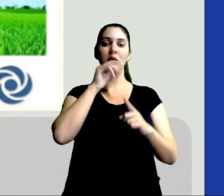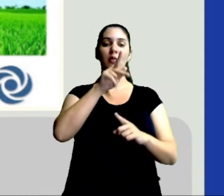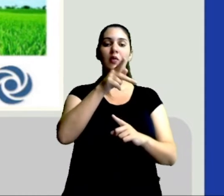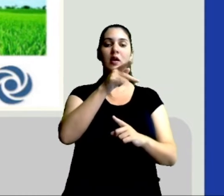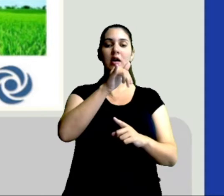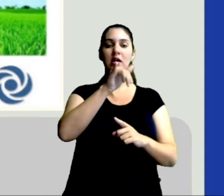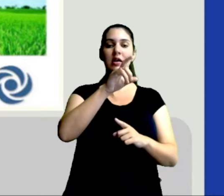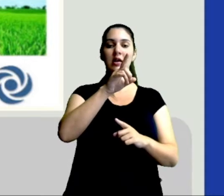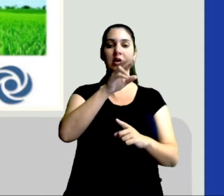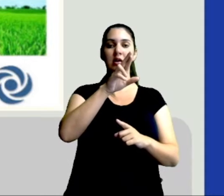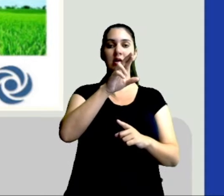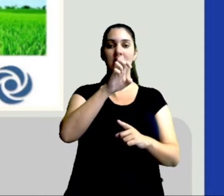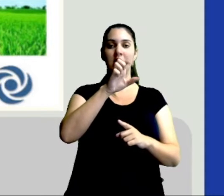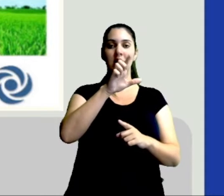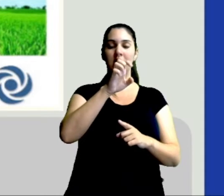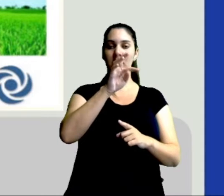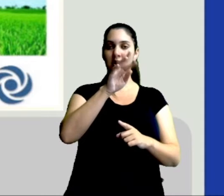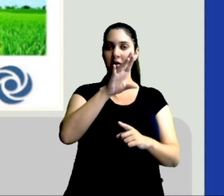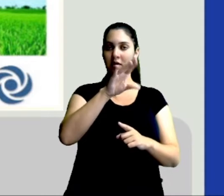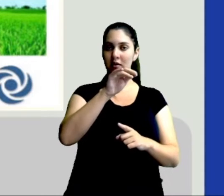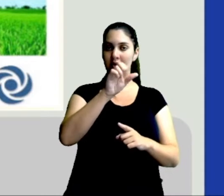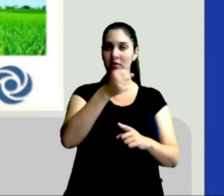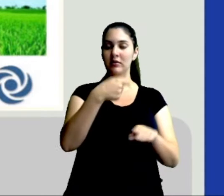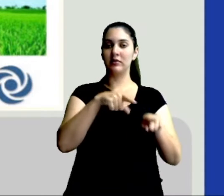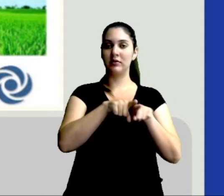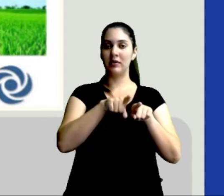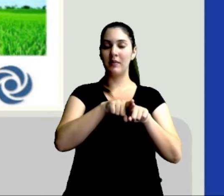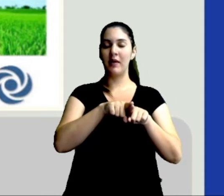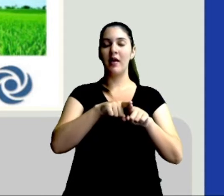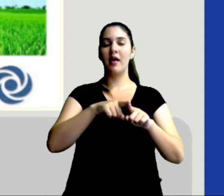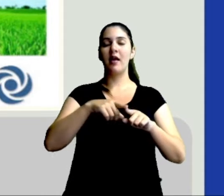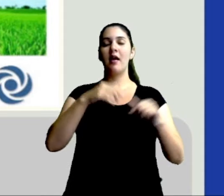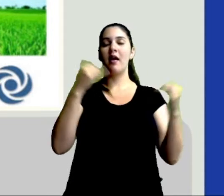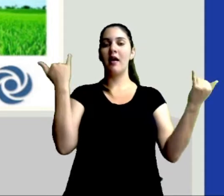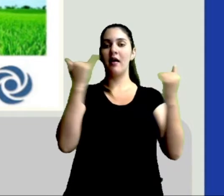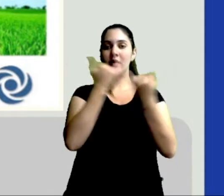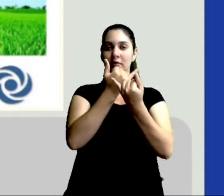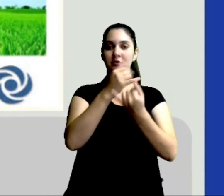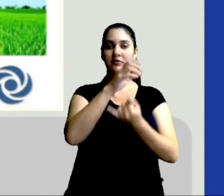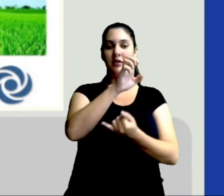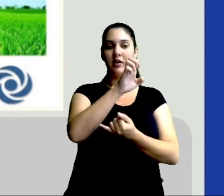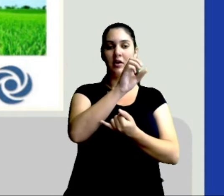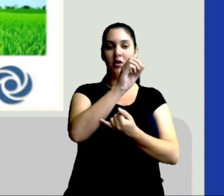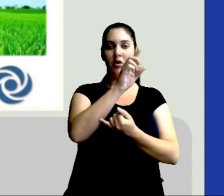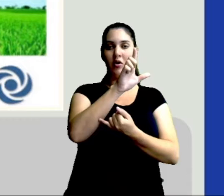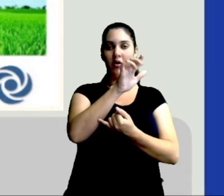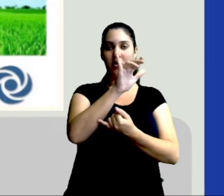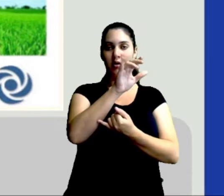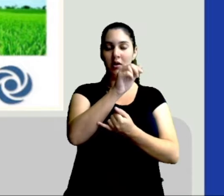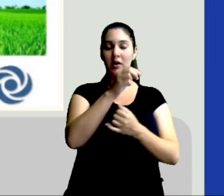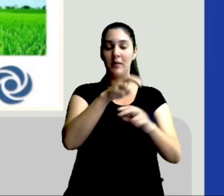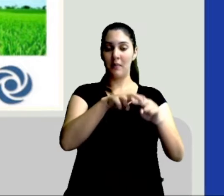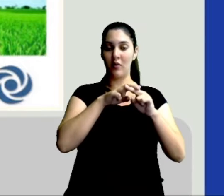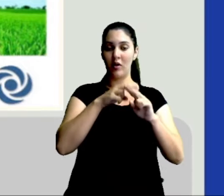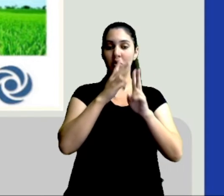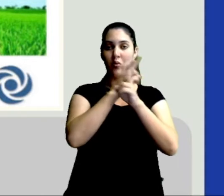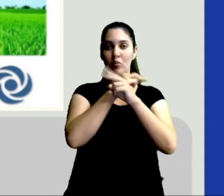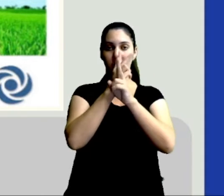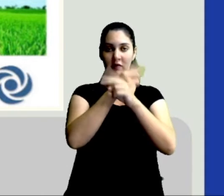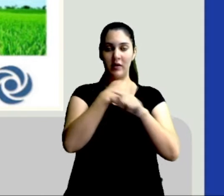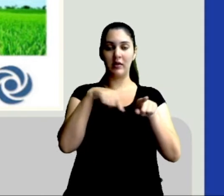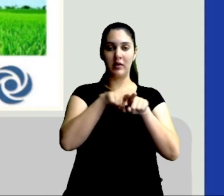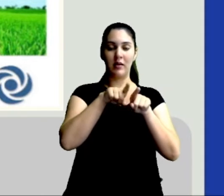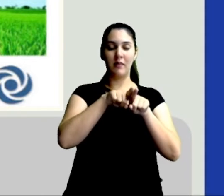hidrelétricas, certo? A energia eólica, né? Que é através do vento, a energia